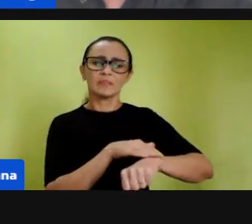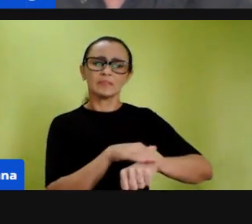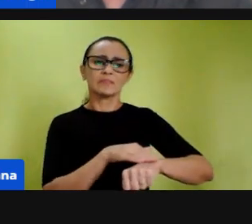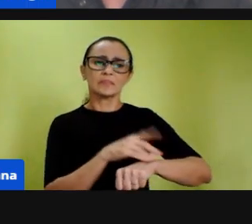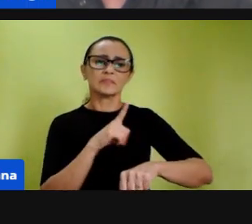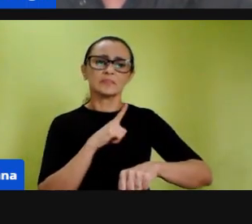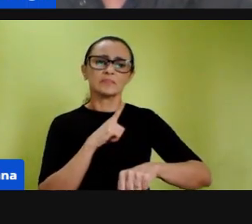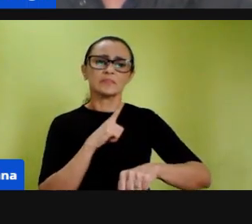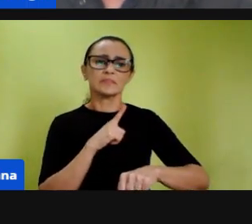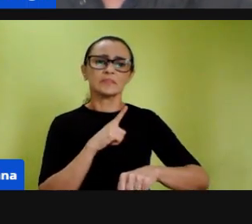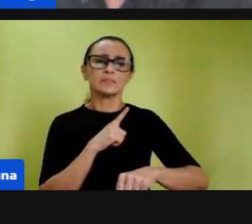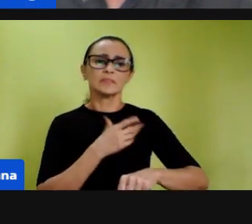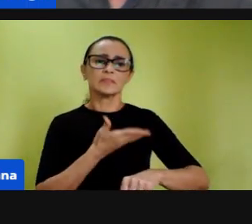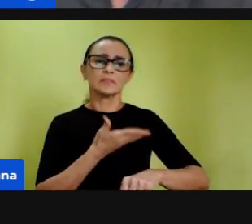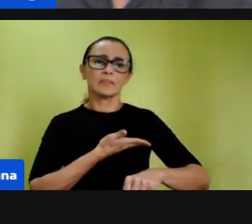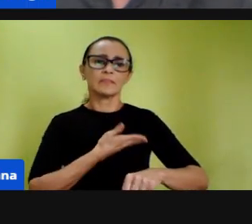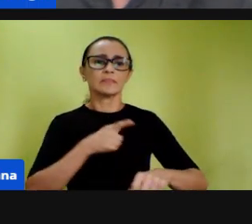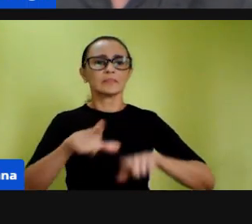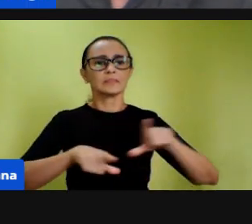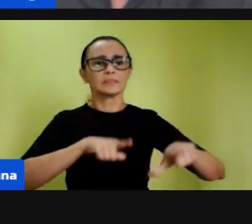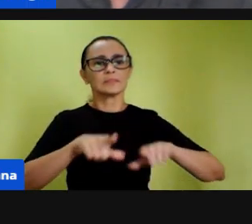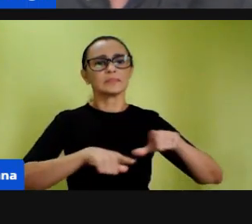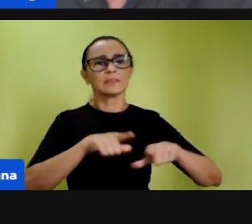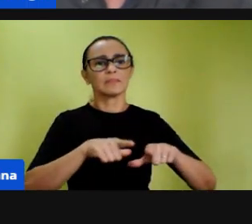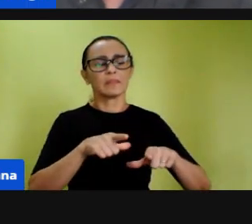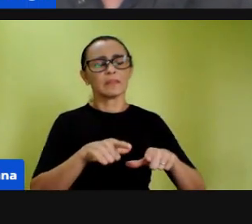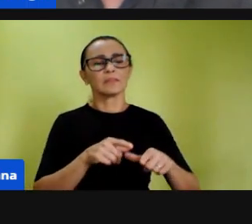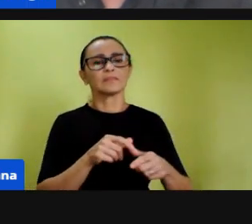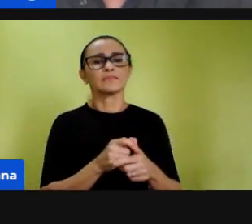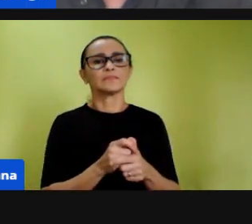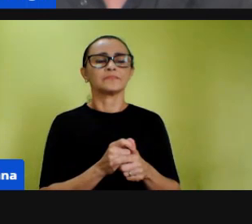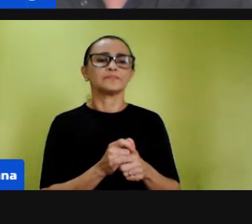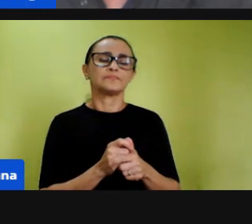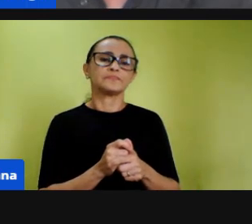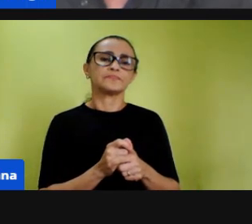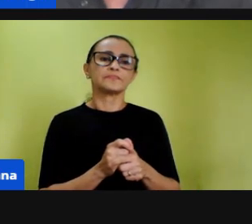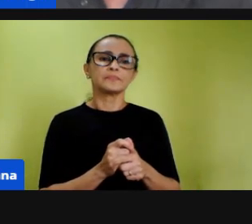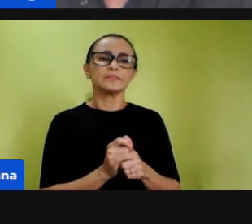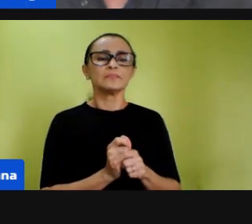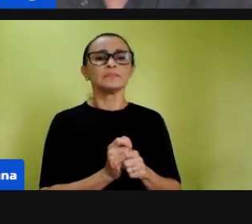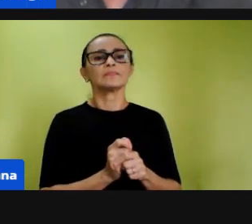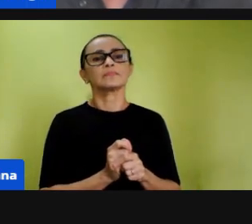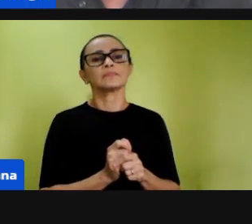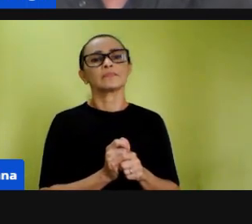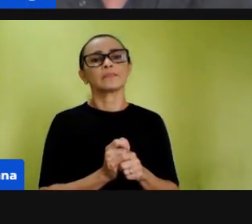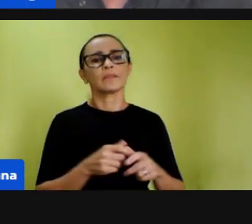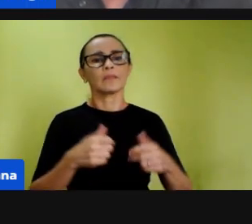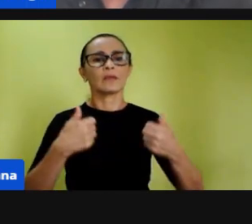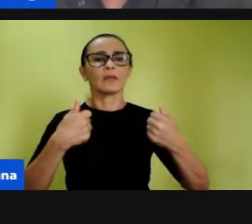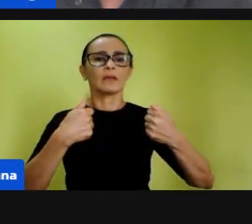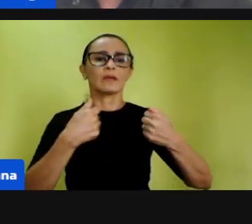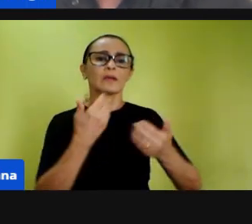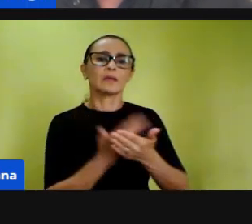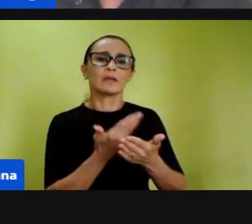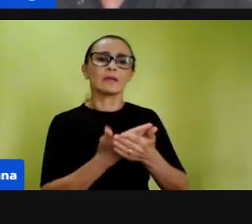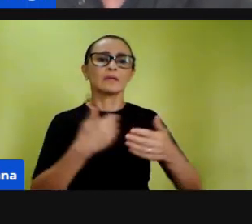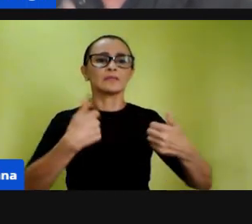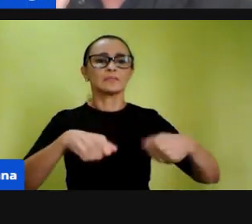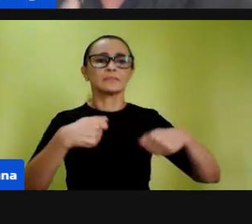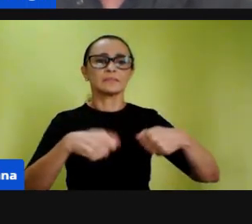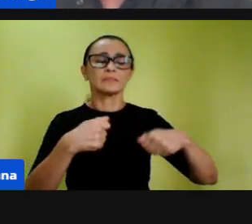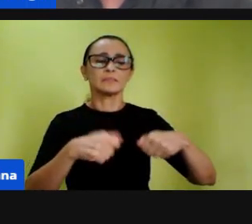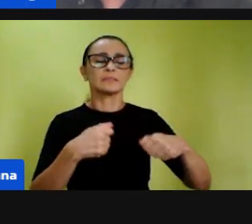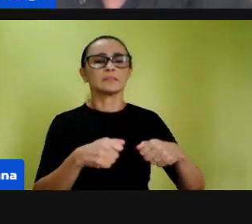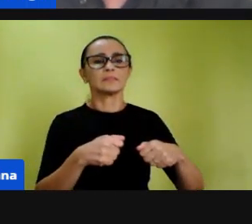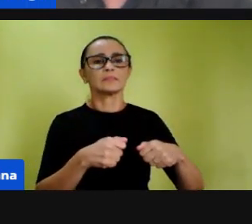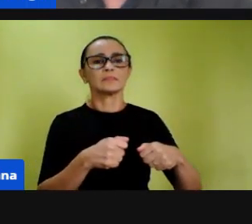aí atrás, e vem ao encontro que o professor acabou de falar, o professor Jorge, né, de que a aula ela precisa ter começo, ela precisa